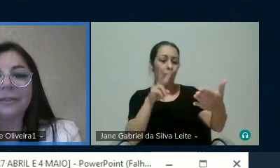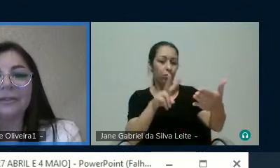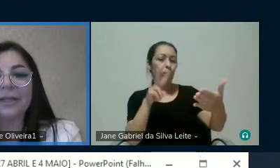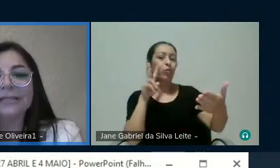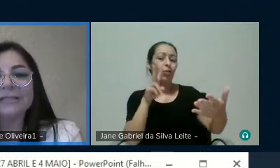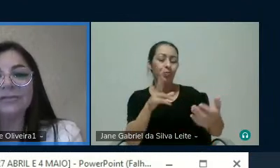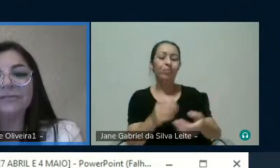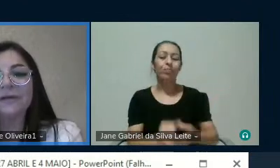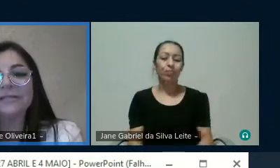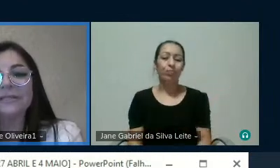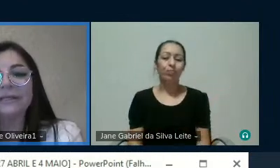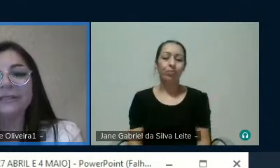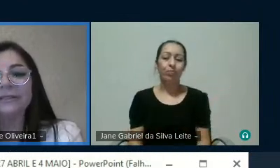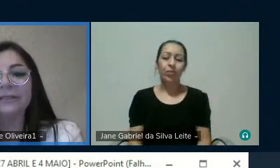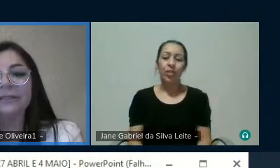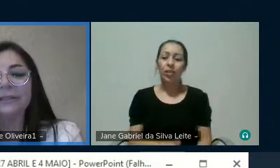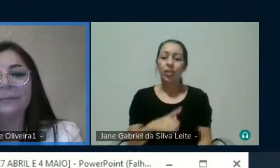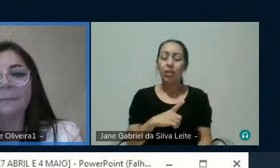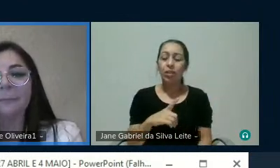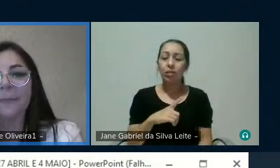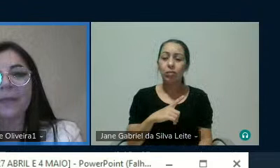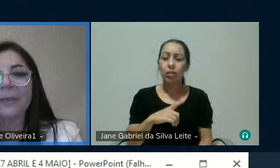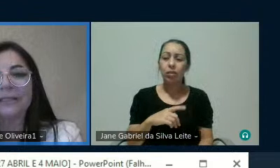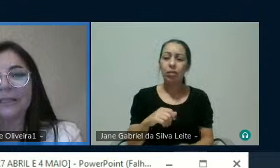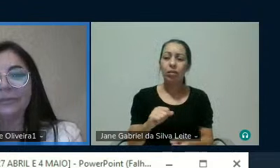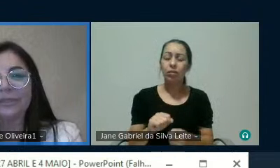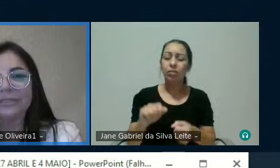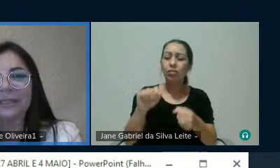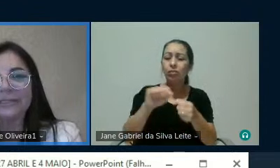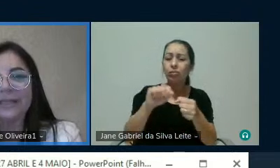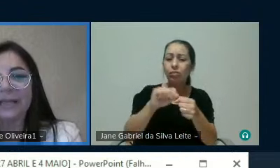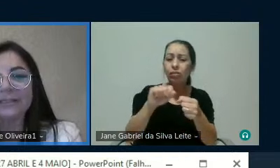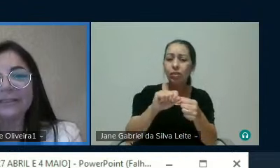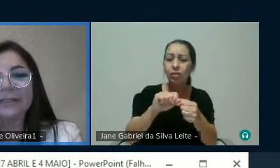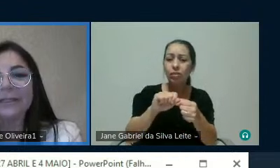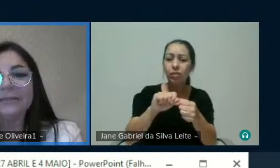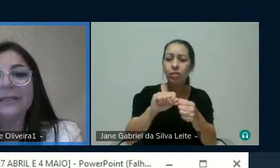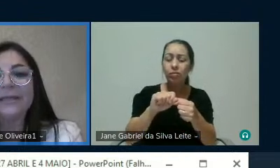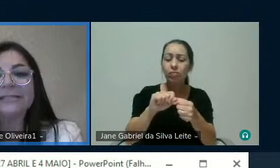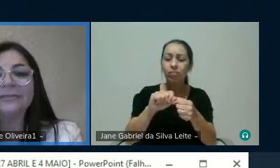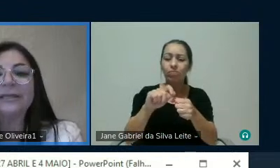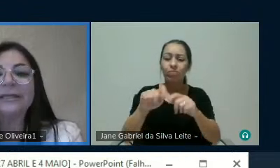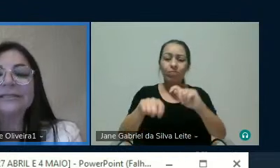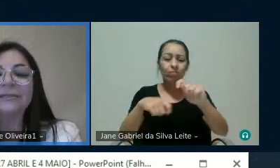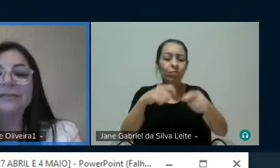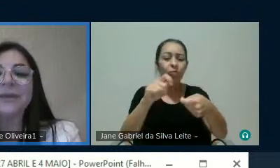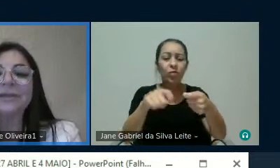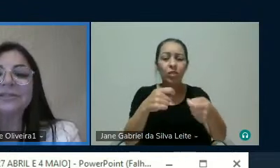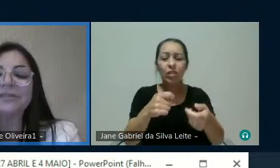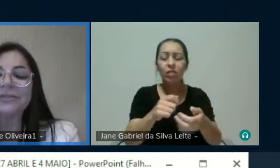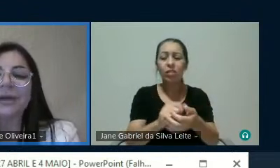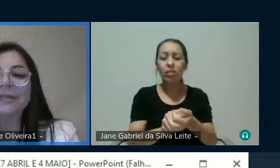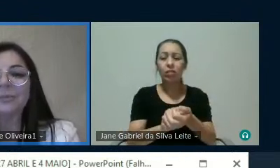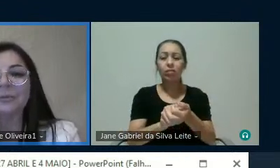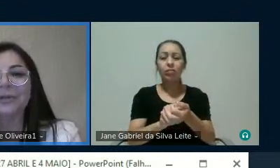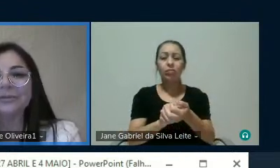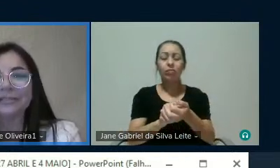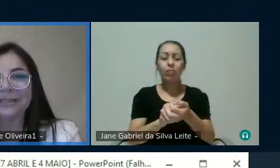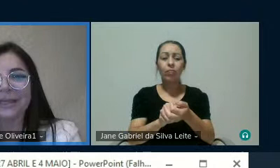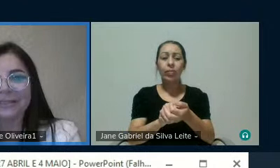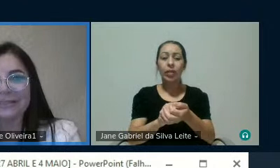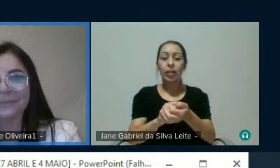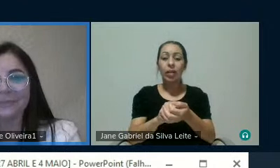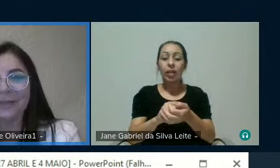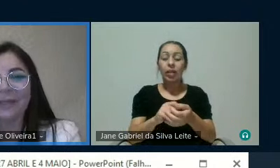Na questão de fazer uma literatura finalizada, Tem a questão da criação de imagens visuais por meio